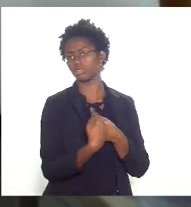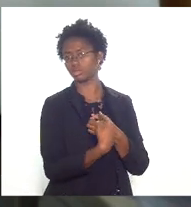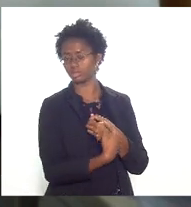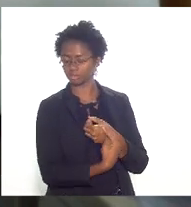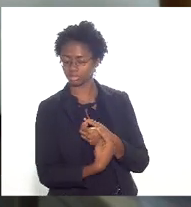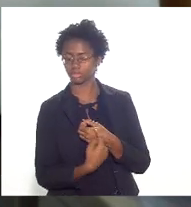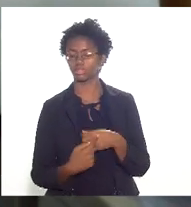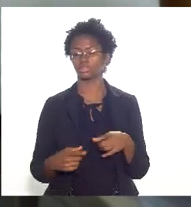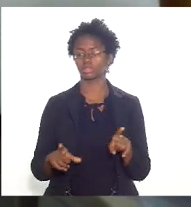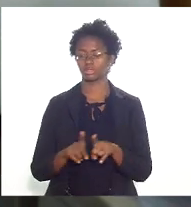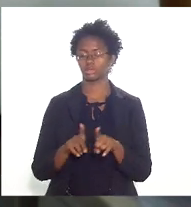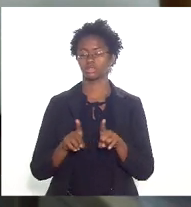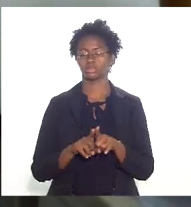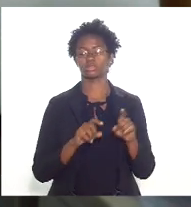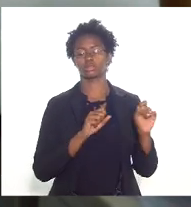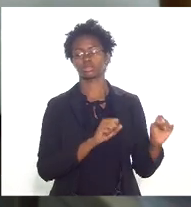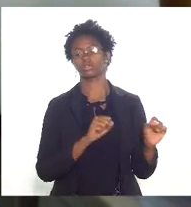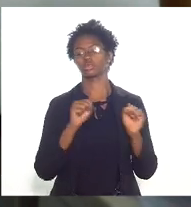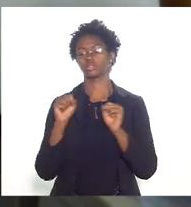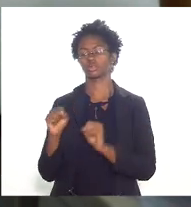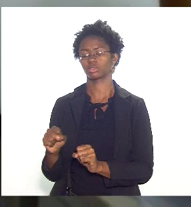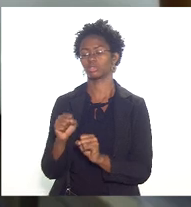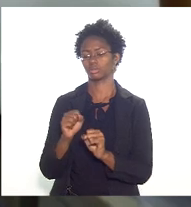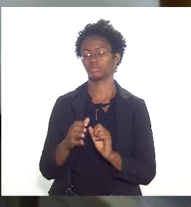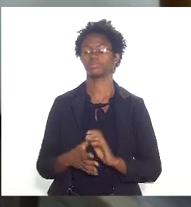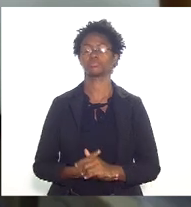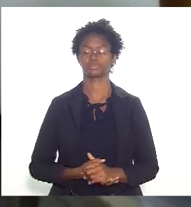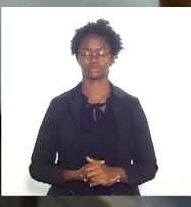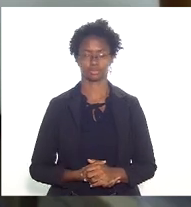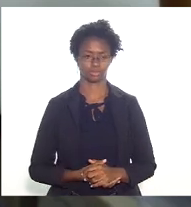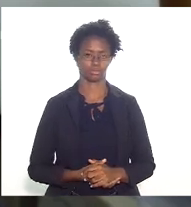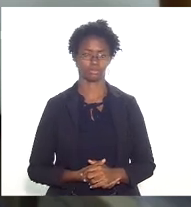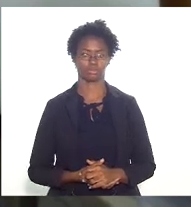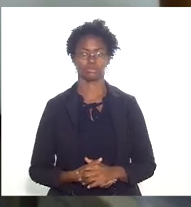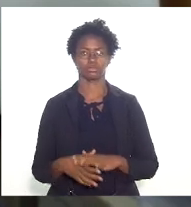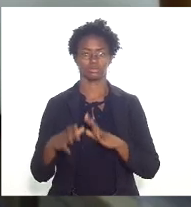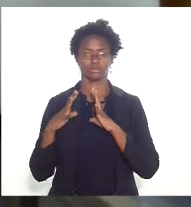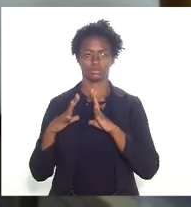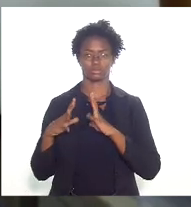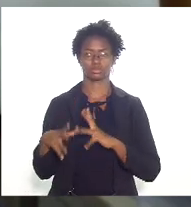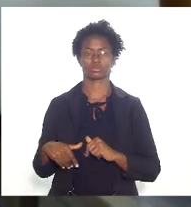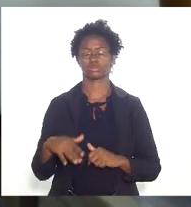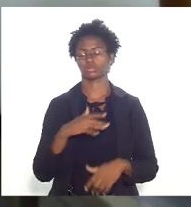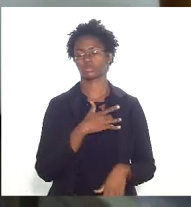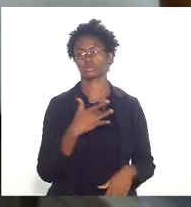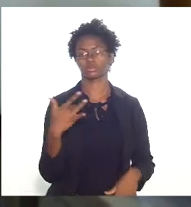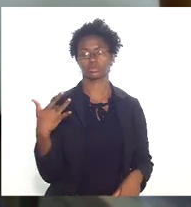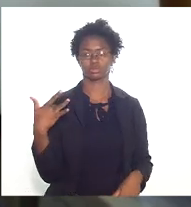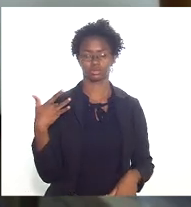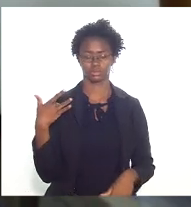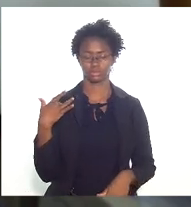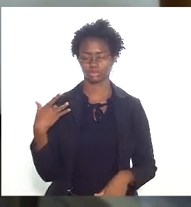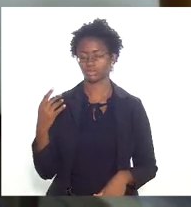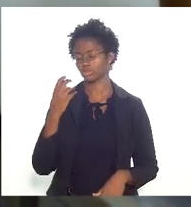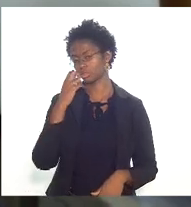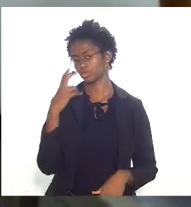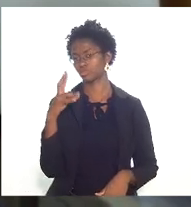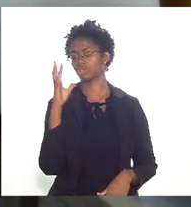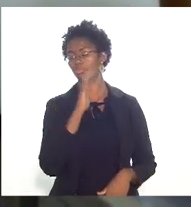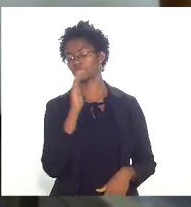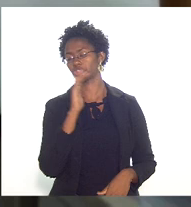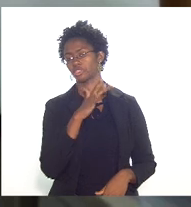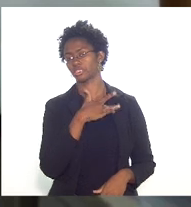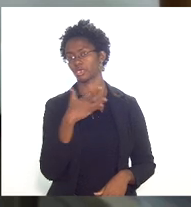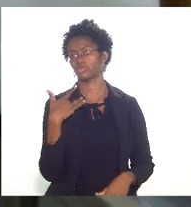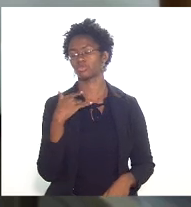e as autoridades sanitárias durante o período de reconhecimento de emergência na saúde